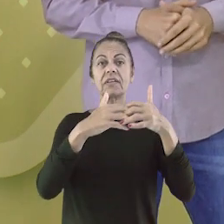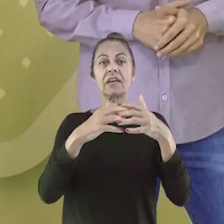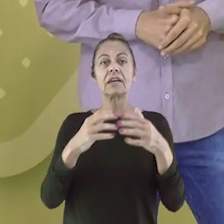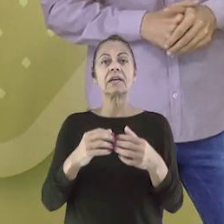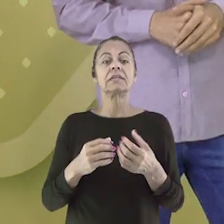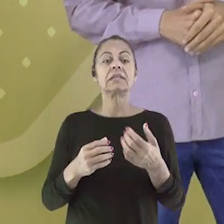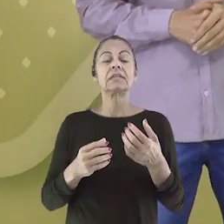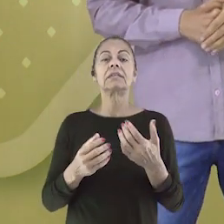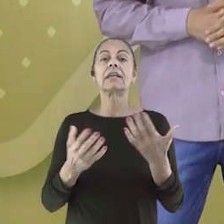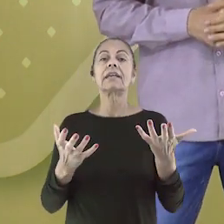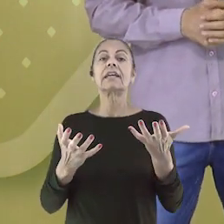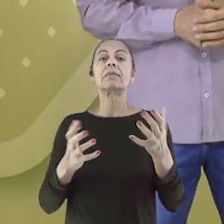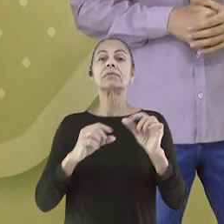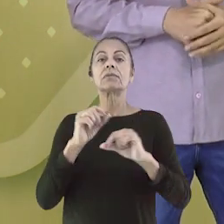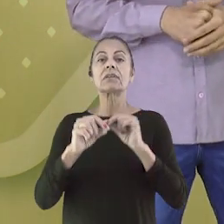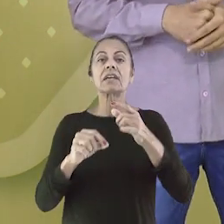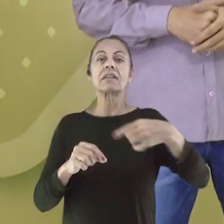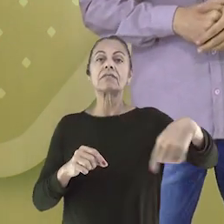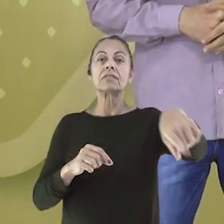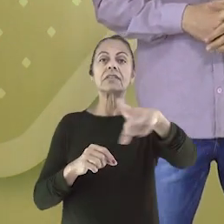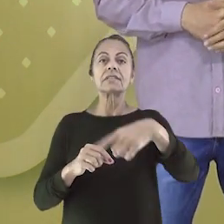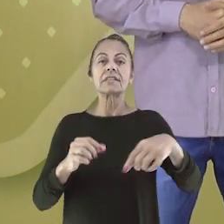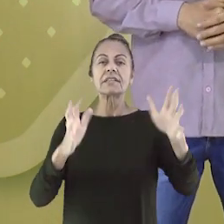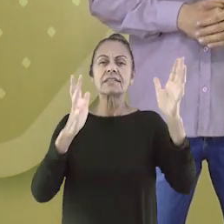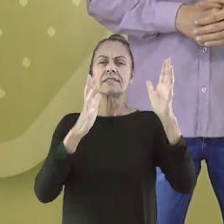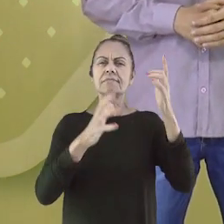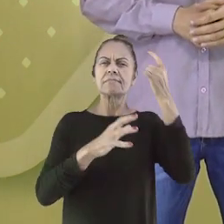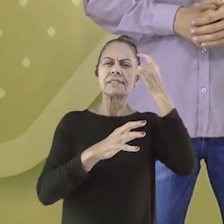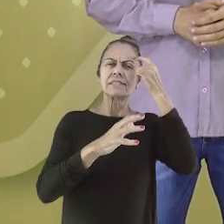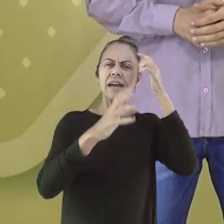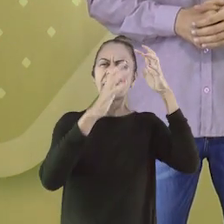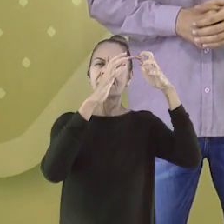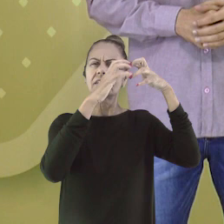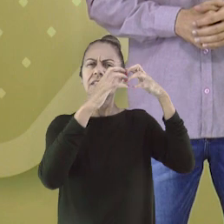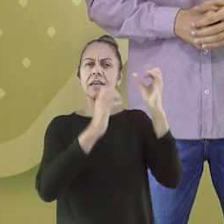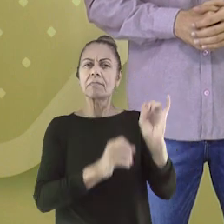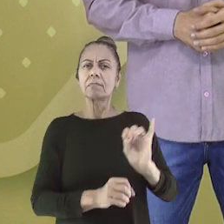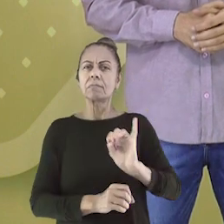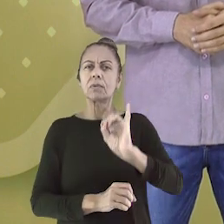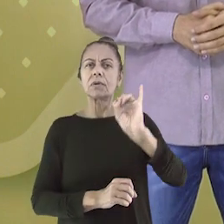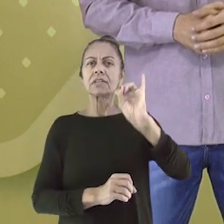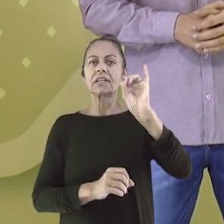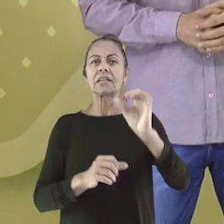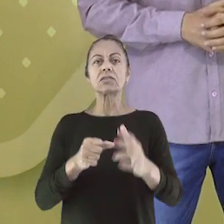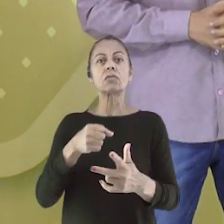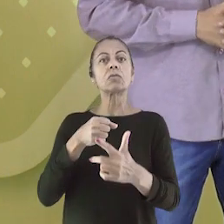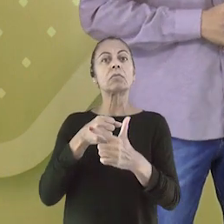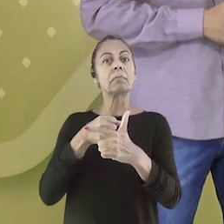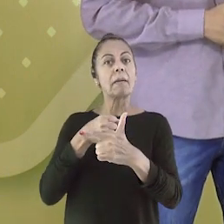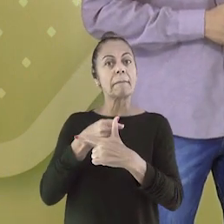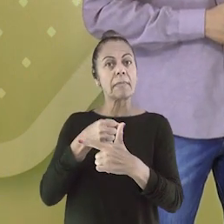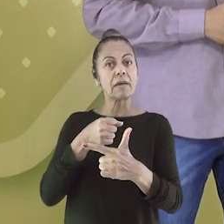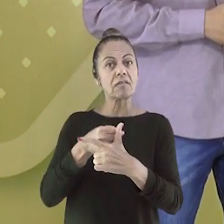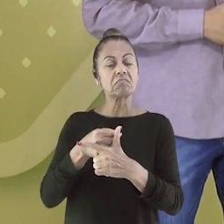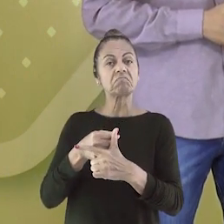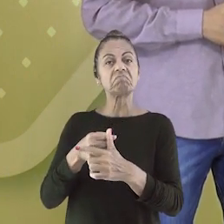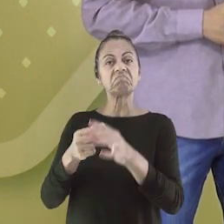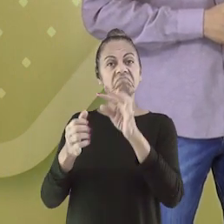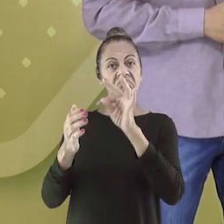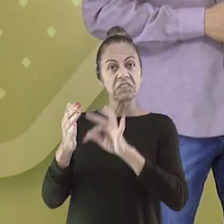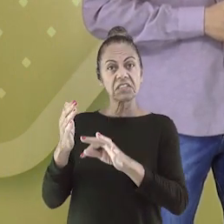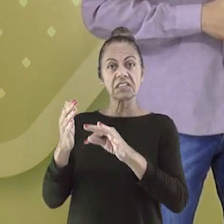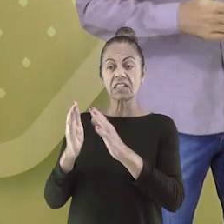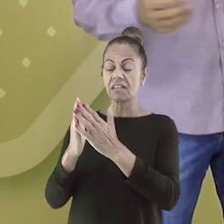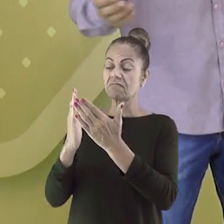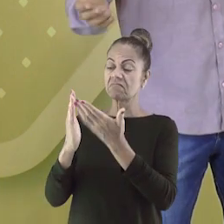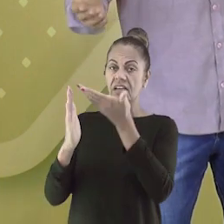propostas, buscamos levar você a refletir sobre a importância de entender o papel desses textos